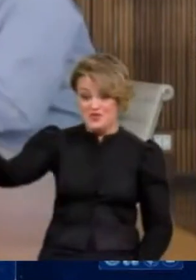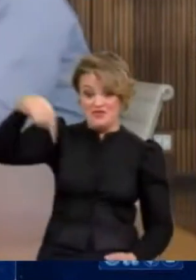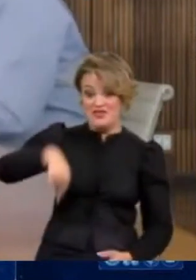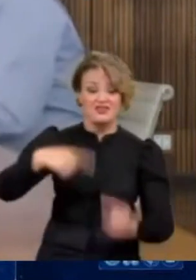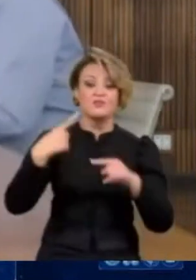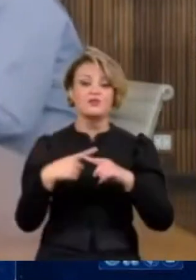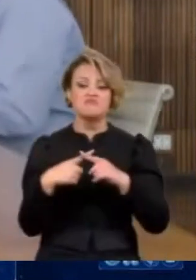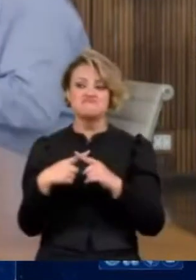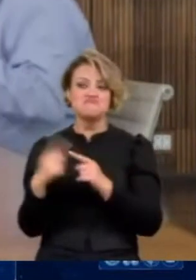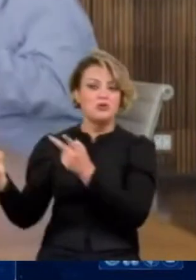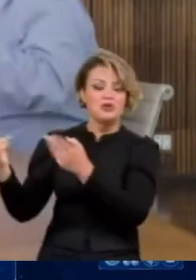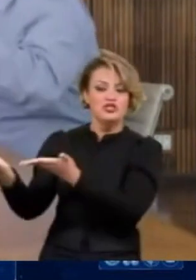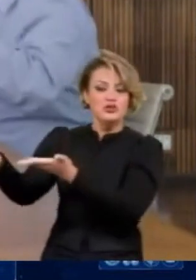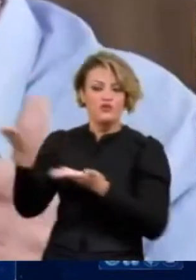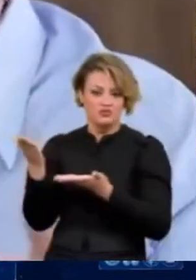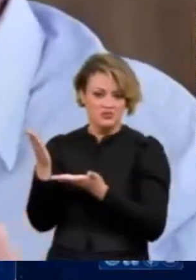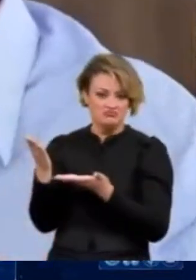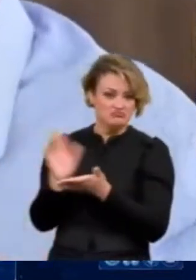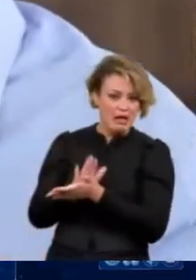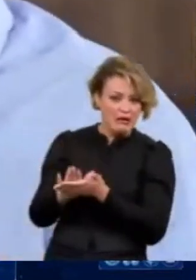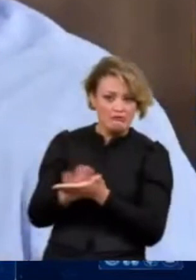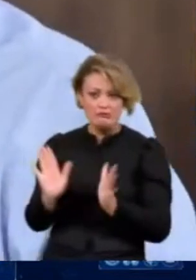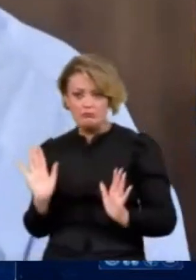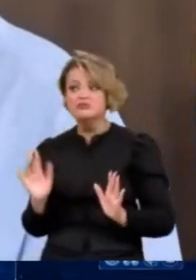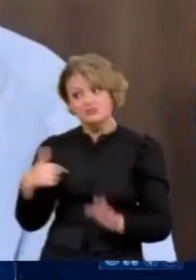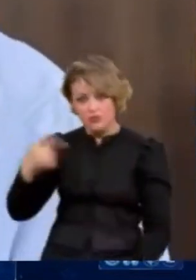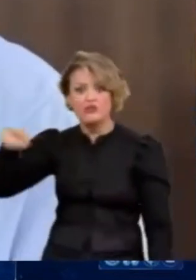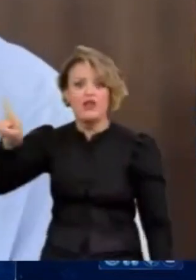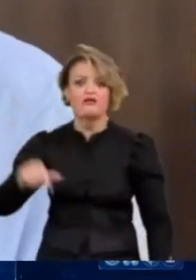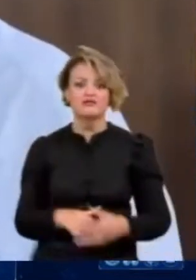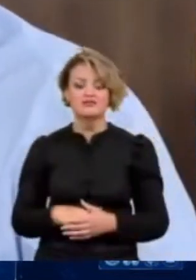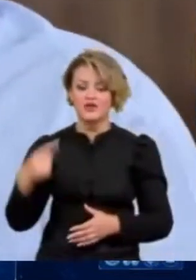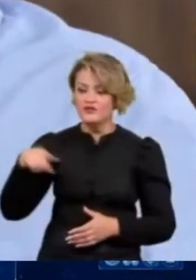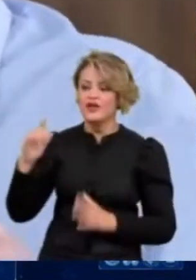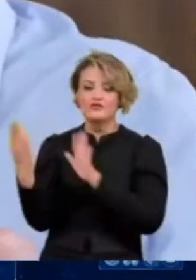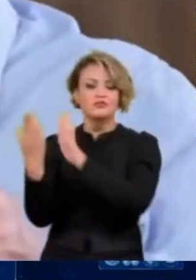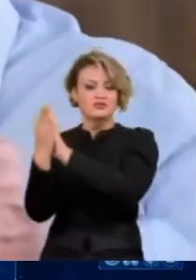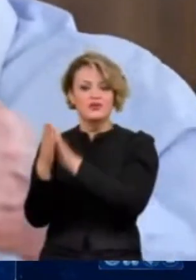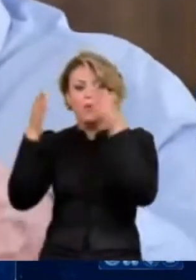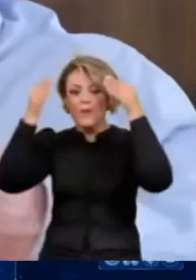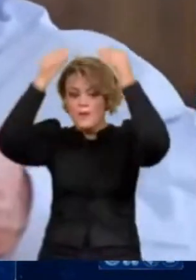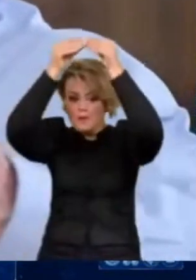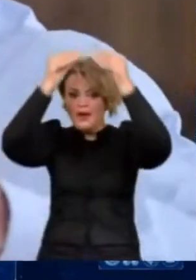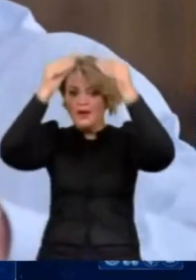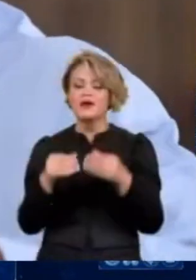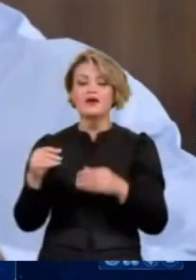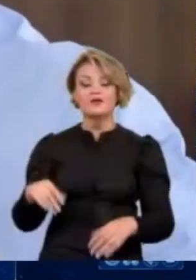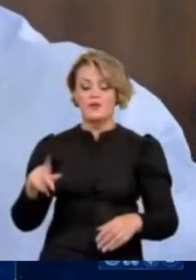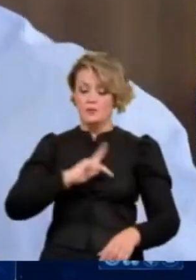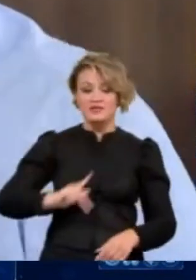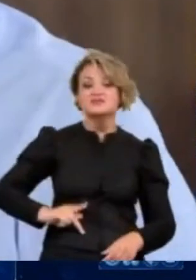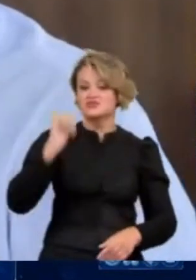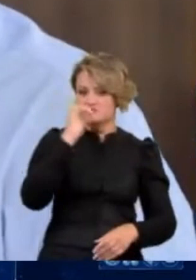câmeras há muito tempo então isso aqui vai para as rádios também Renata Renata tá perguntando aqui daqui a pouco eu vou botar na tela vai pra rádio